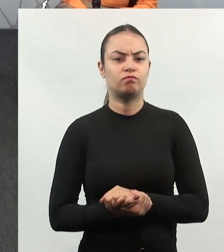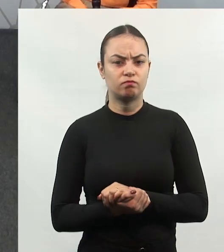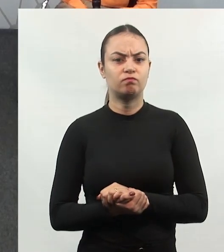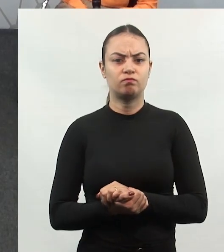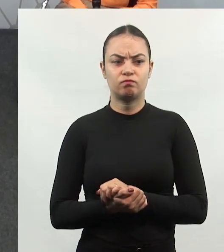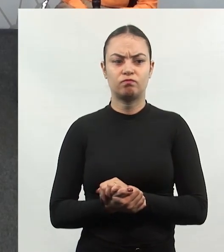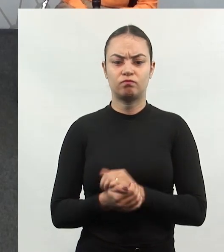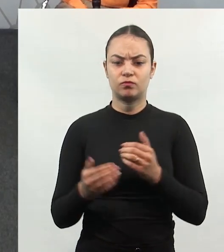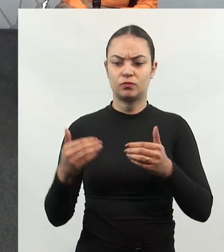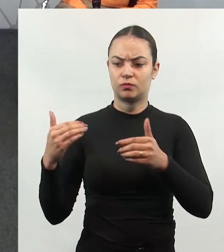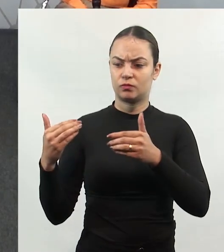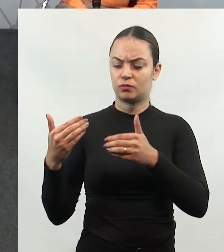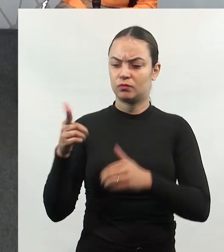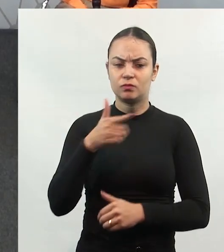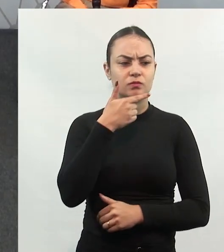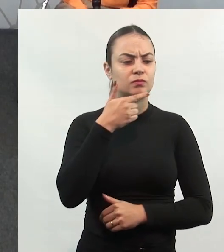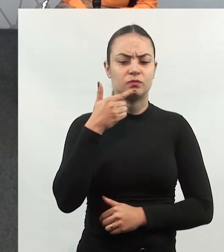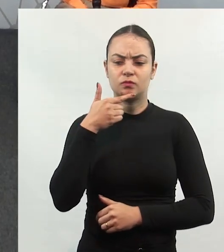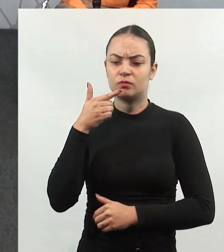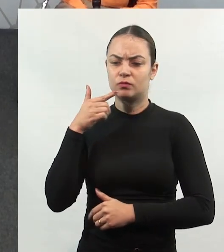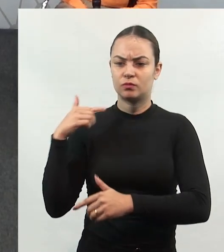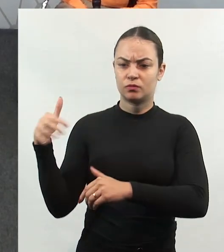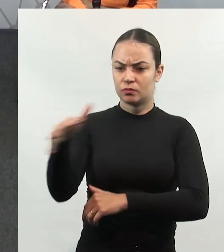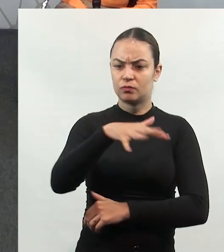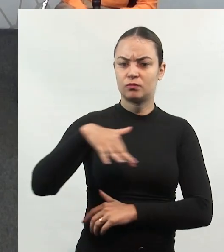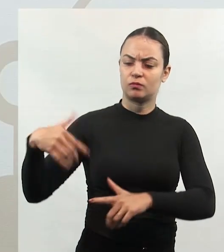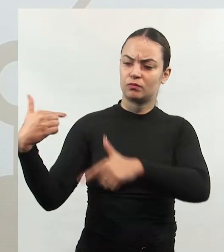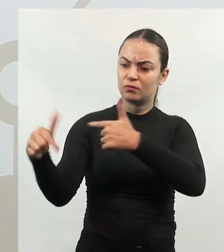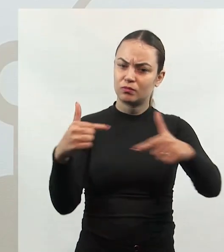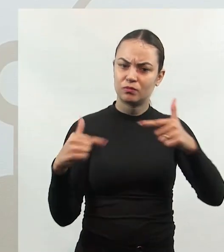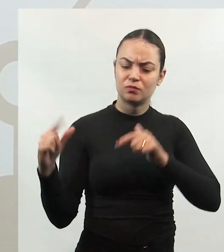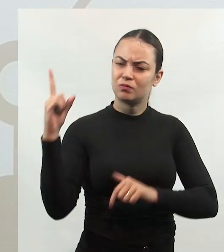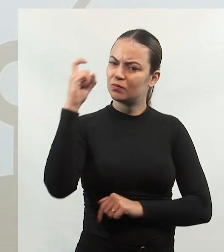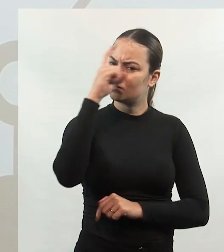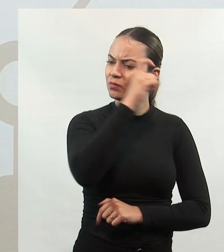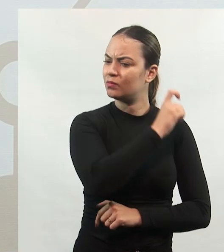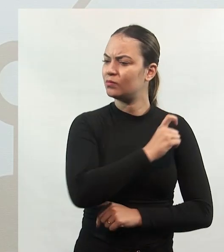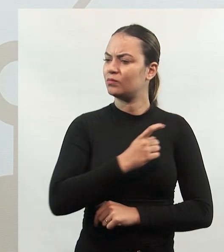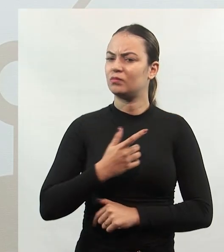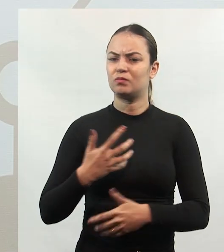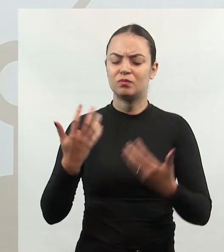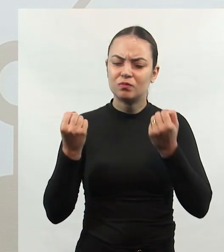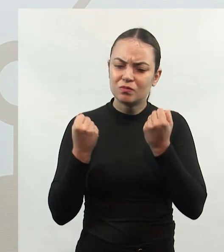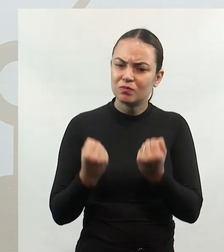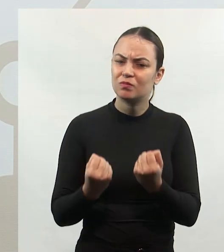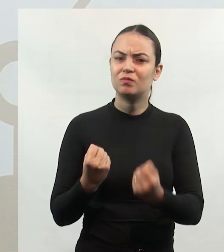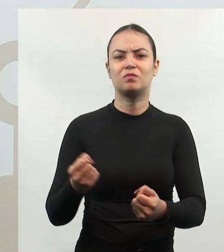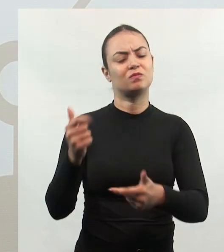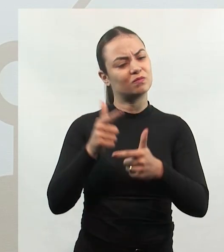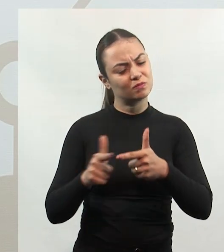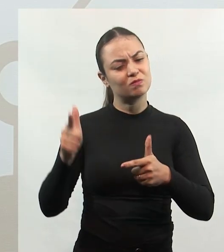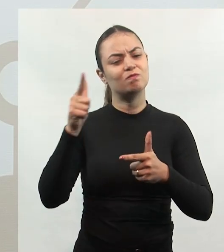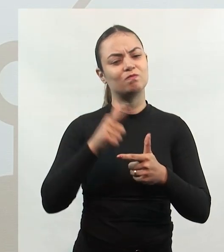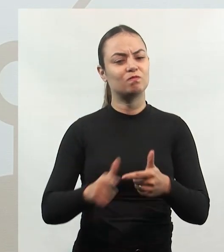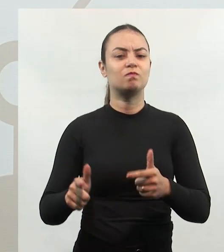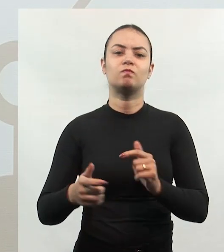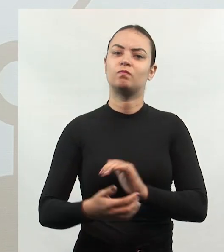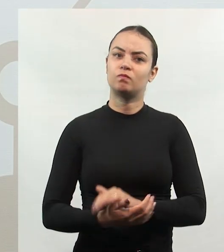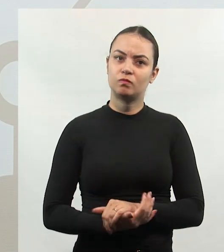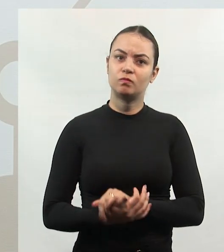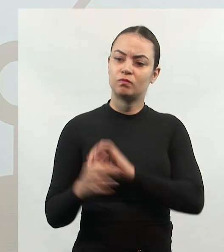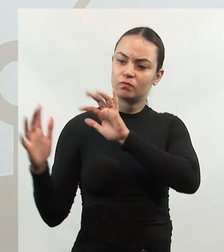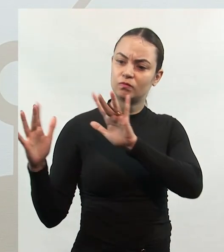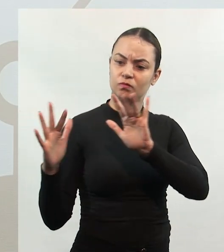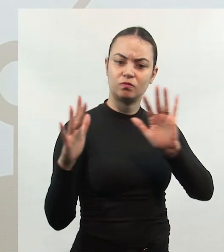muito triste no início, assim, de ver crianças indo estudar descalça, né? Crianças com muita fome. E